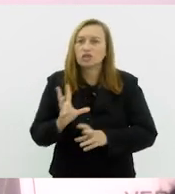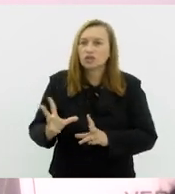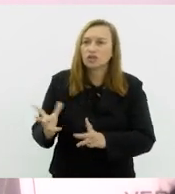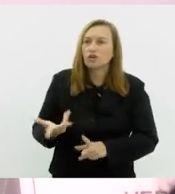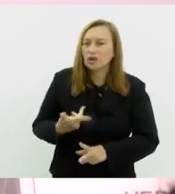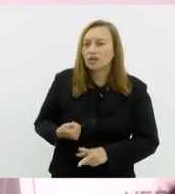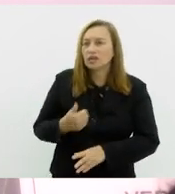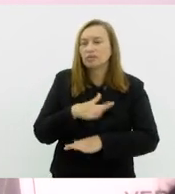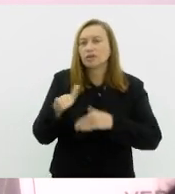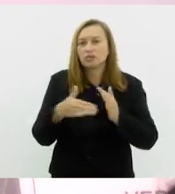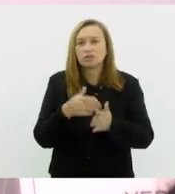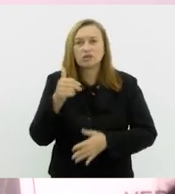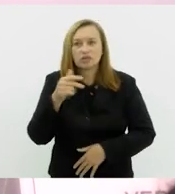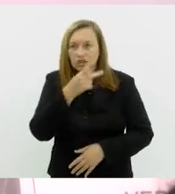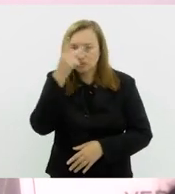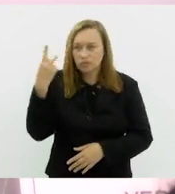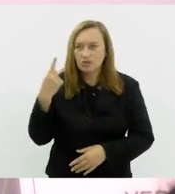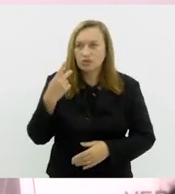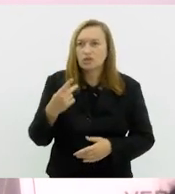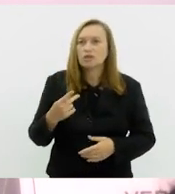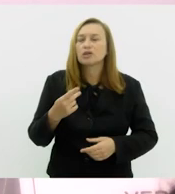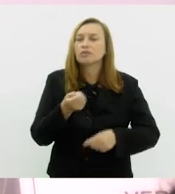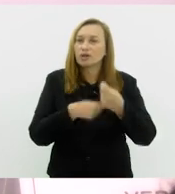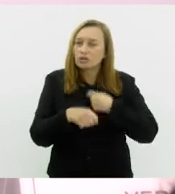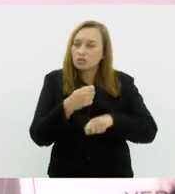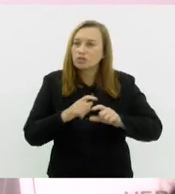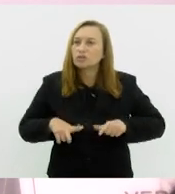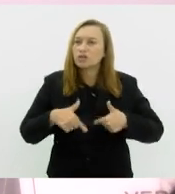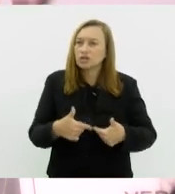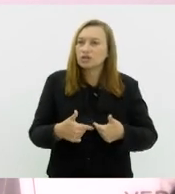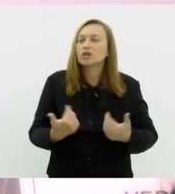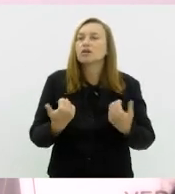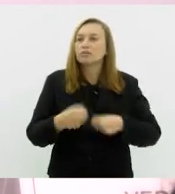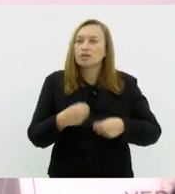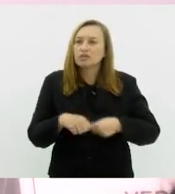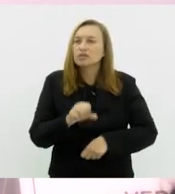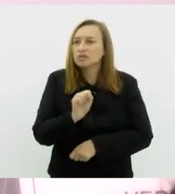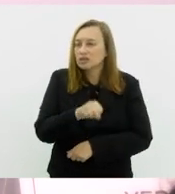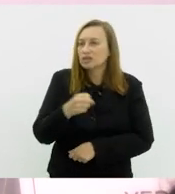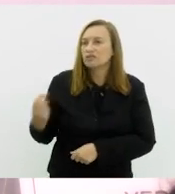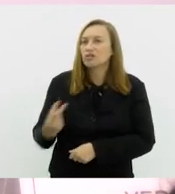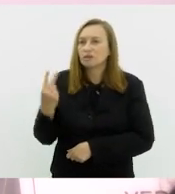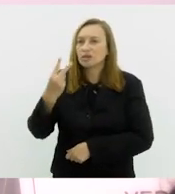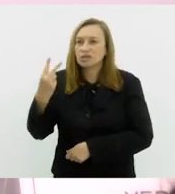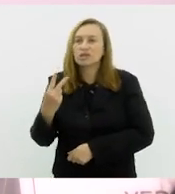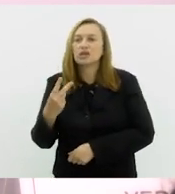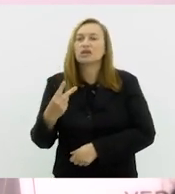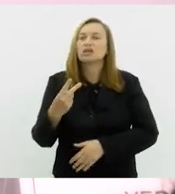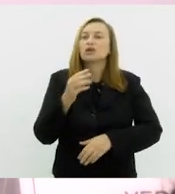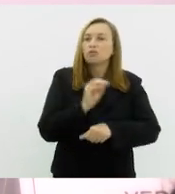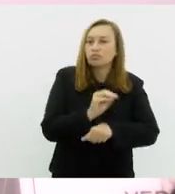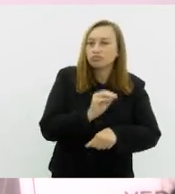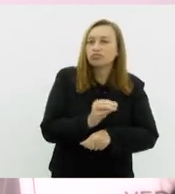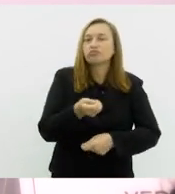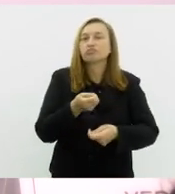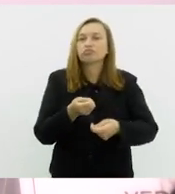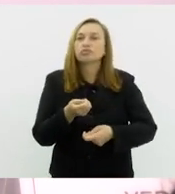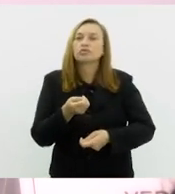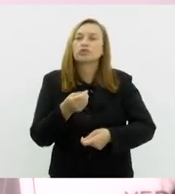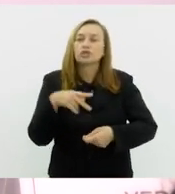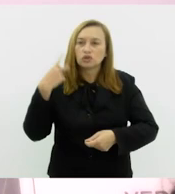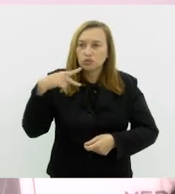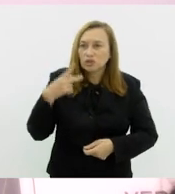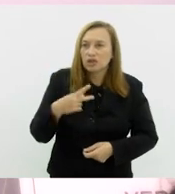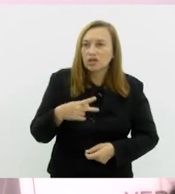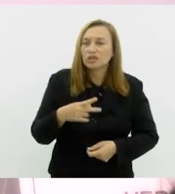para todas as pessoas. Para as economias funcionarem, é preciso, sim, de forma prioritária, garantir uma política de cuidado eficiente, sobretudo para